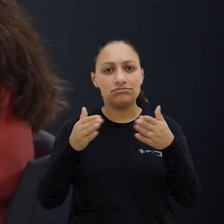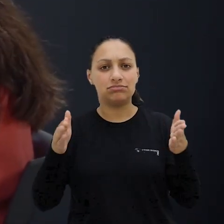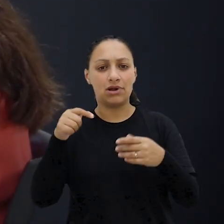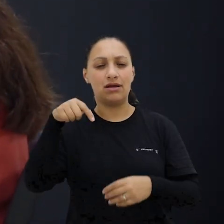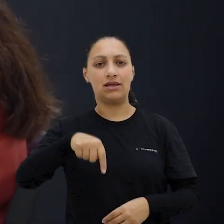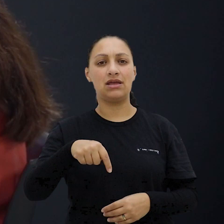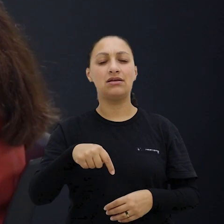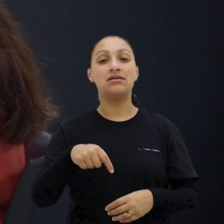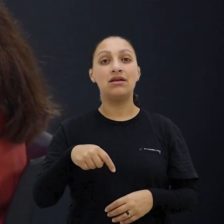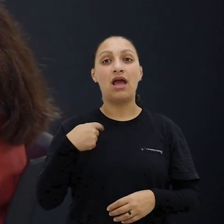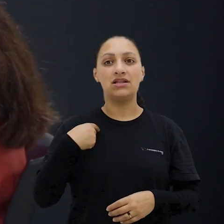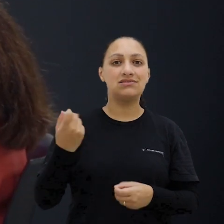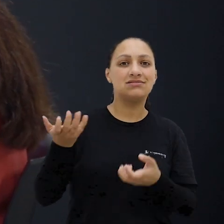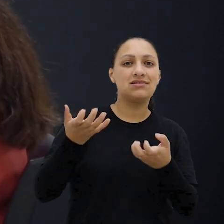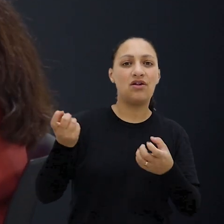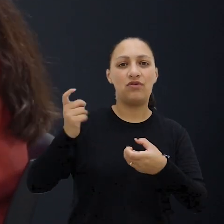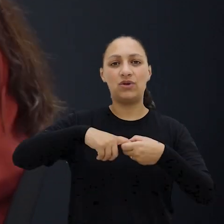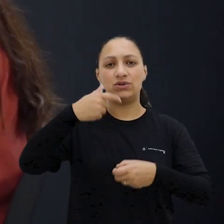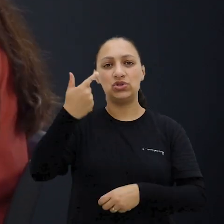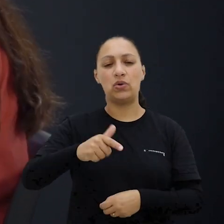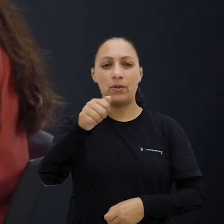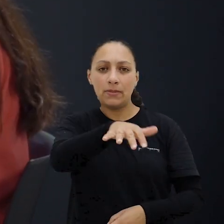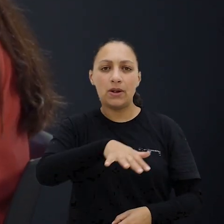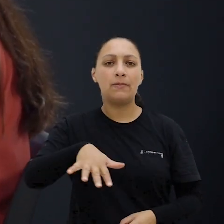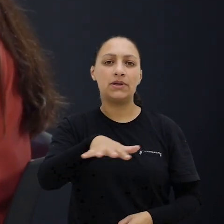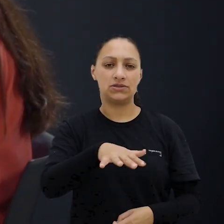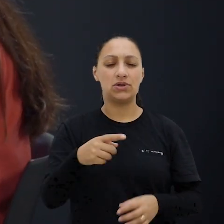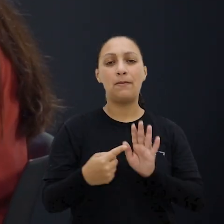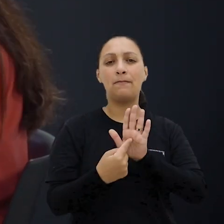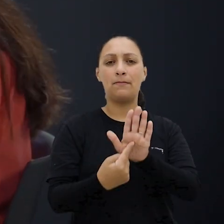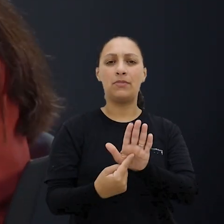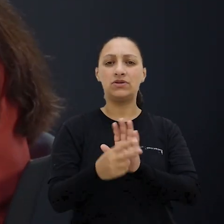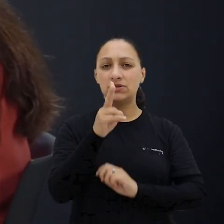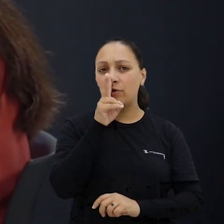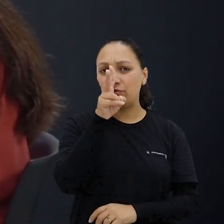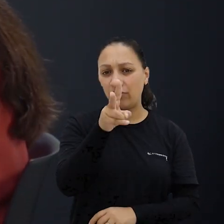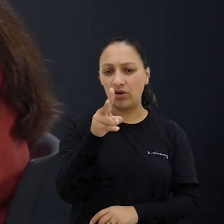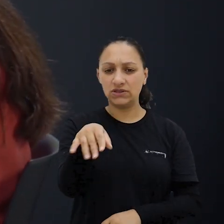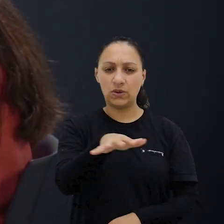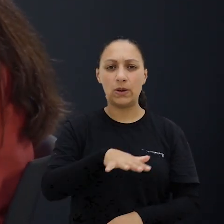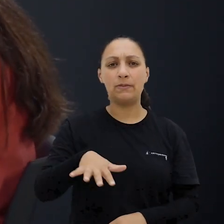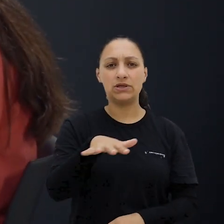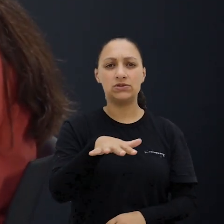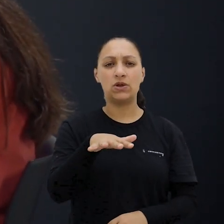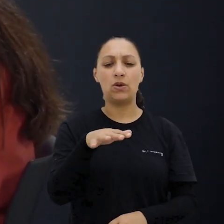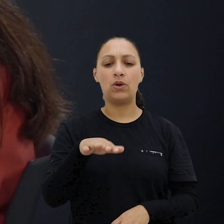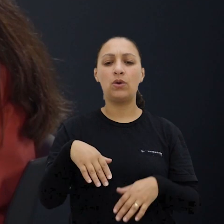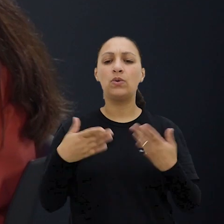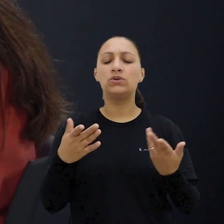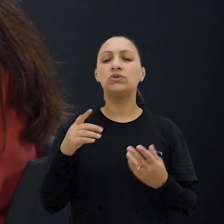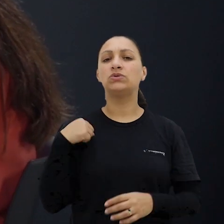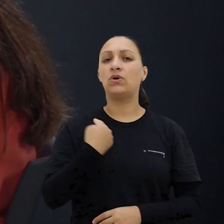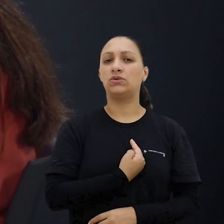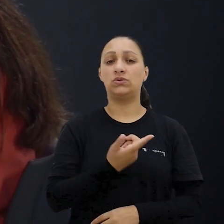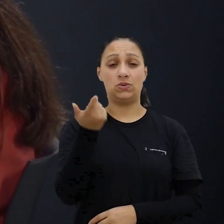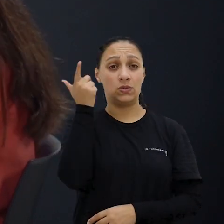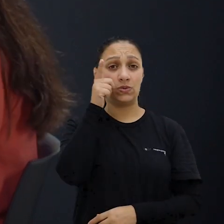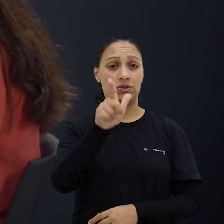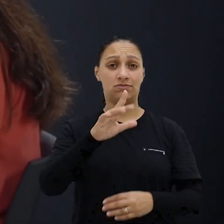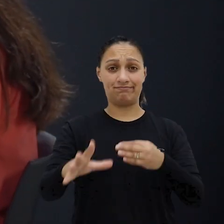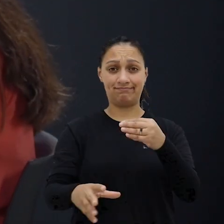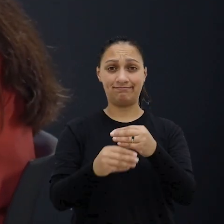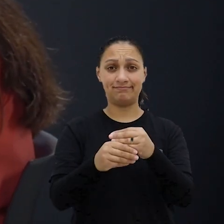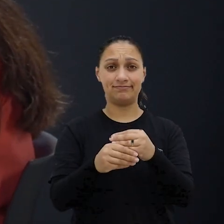junto, voltaram pro ambiente. Então, mostra a força do ambiente, né? O quanto a gente